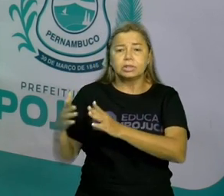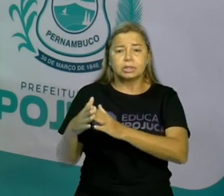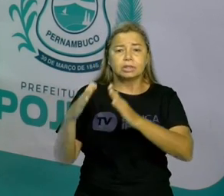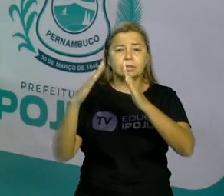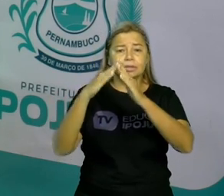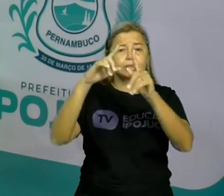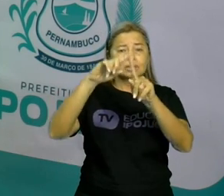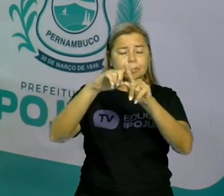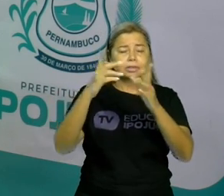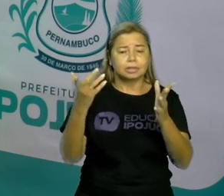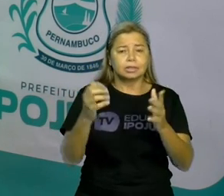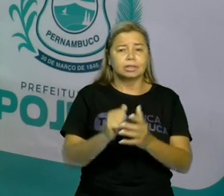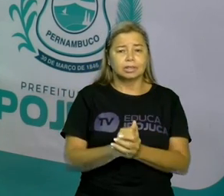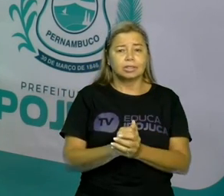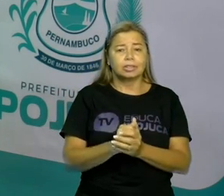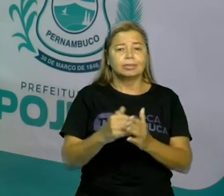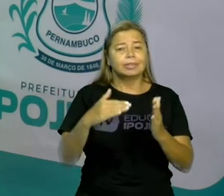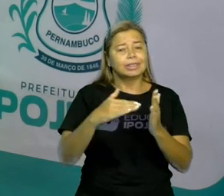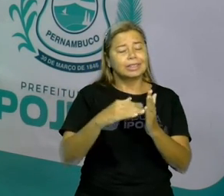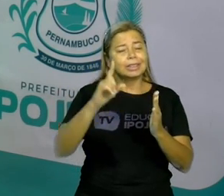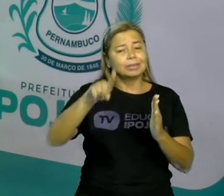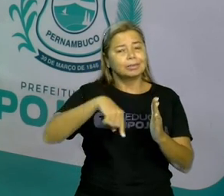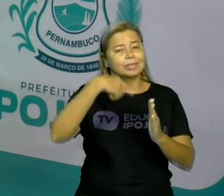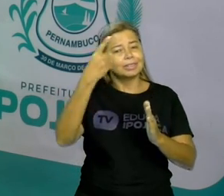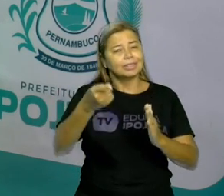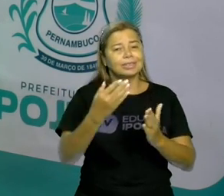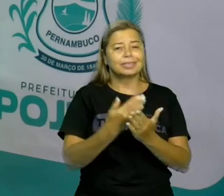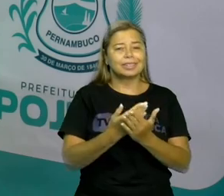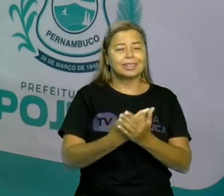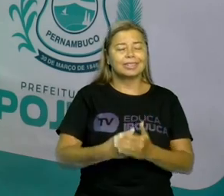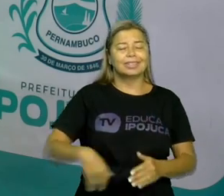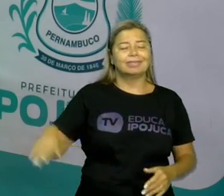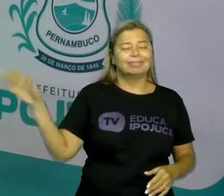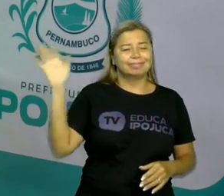aguardo vocês na próxima aula. Até lá,